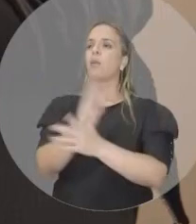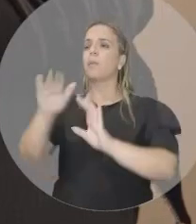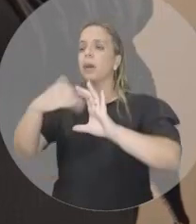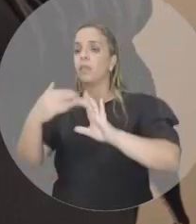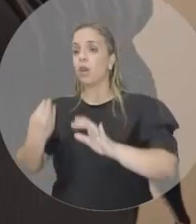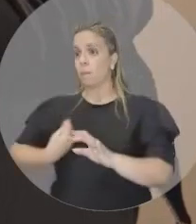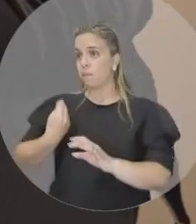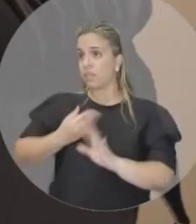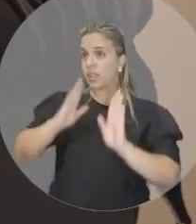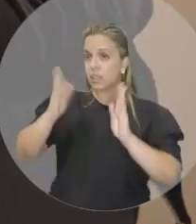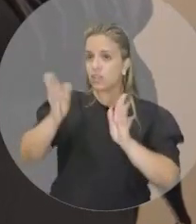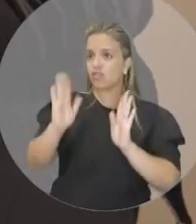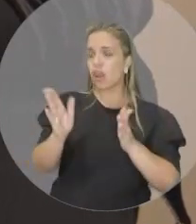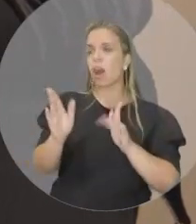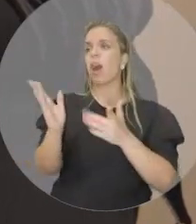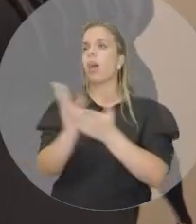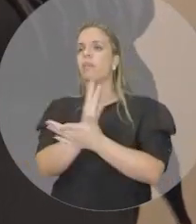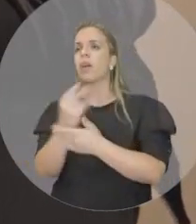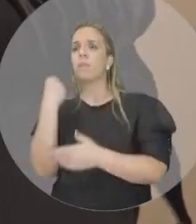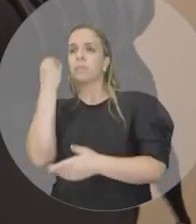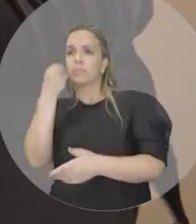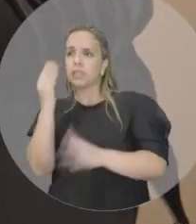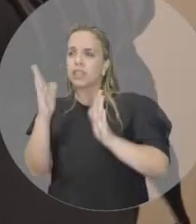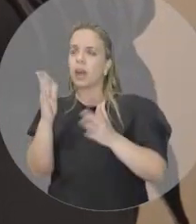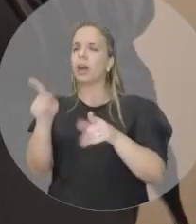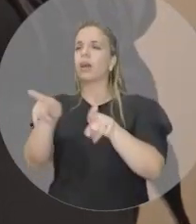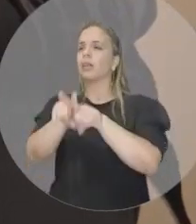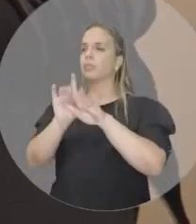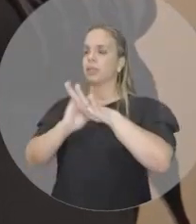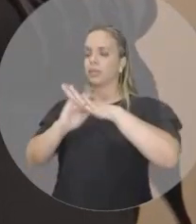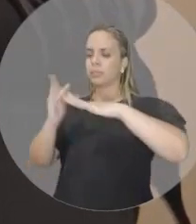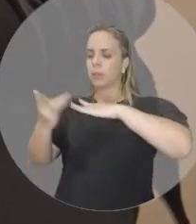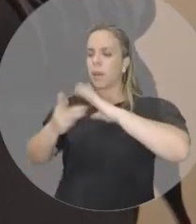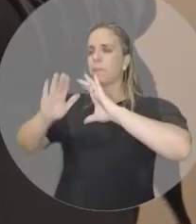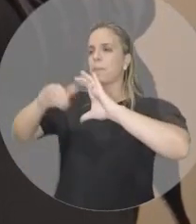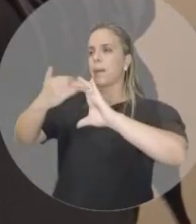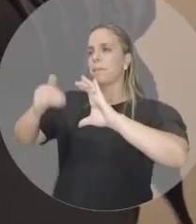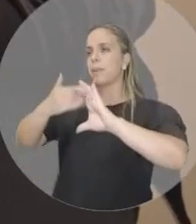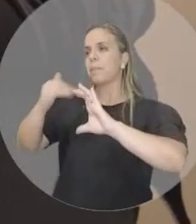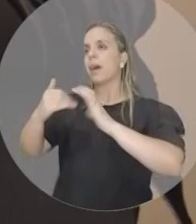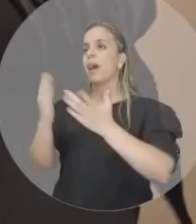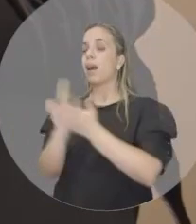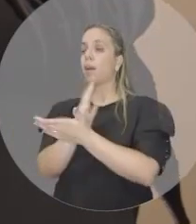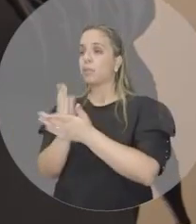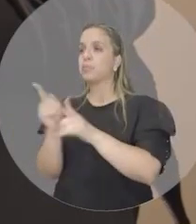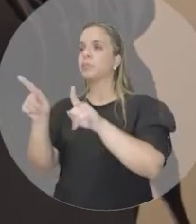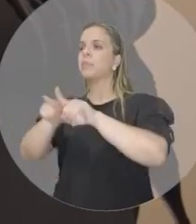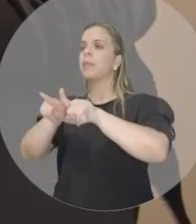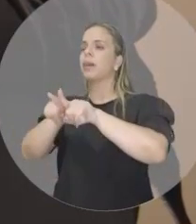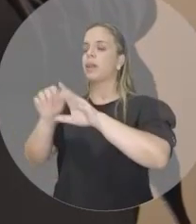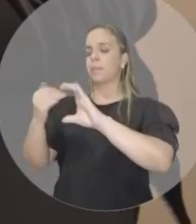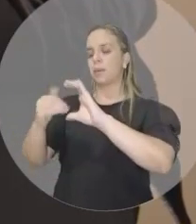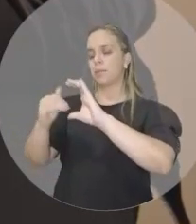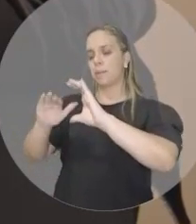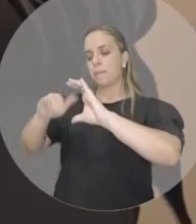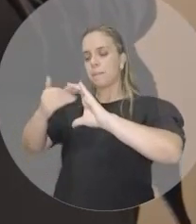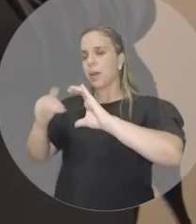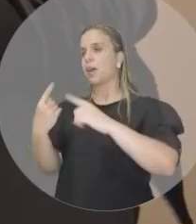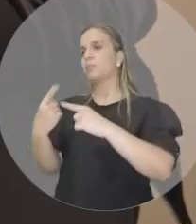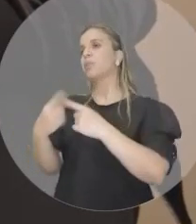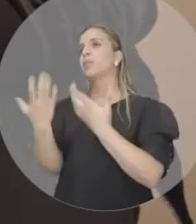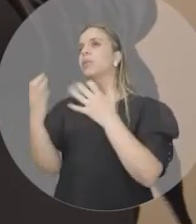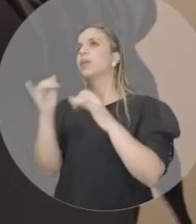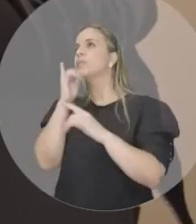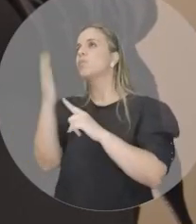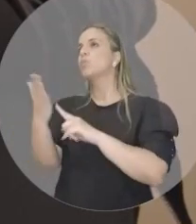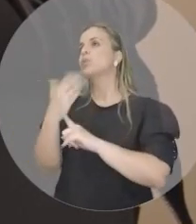isso, depoimentos nas redes sociais, ou algumas enviaram no meu e-mail, que não quiseram